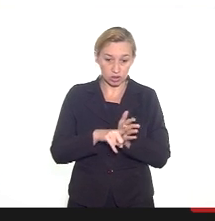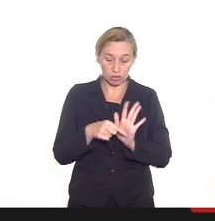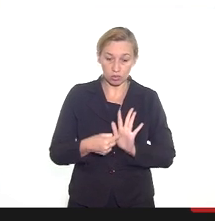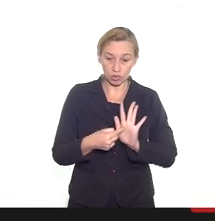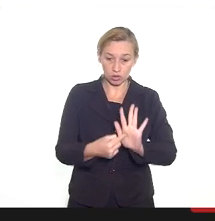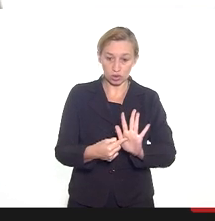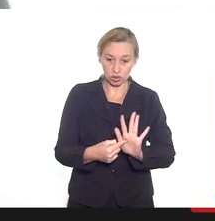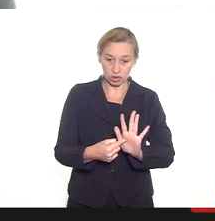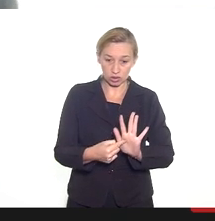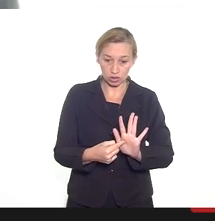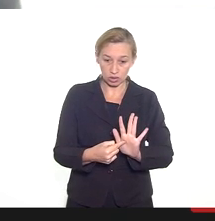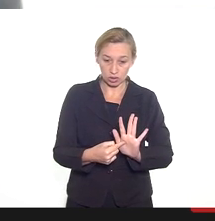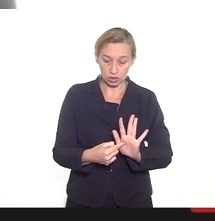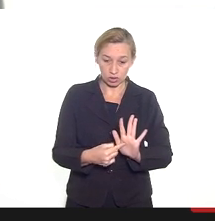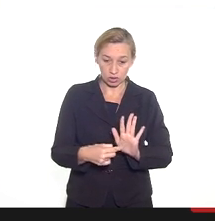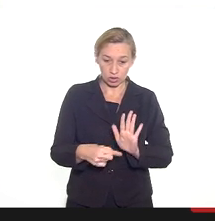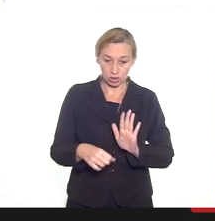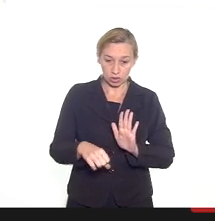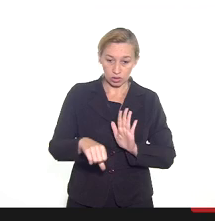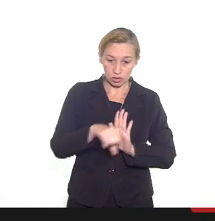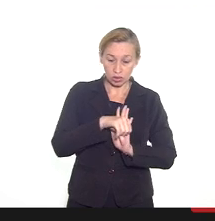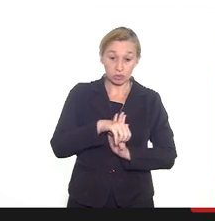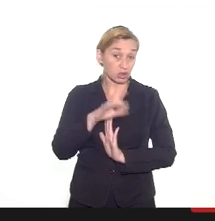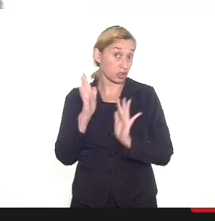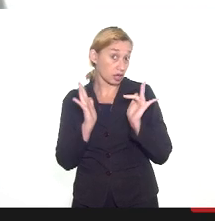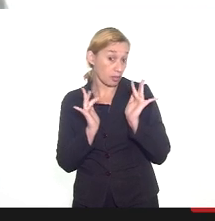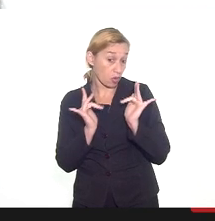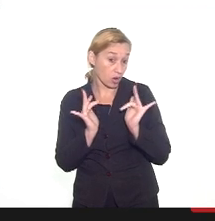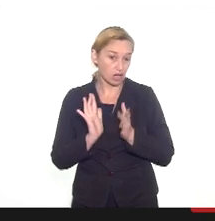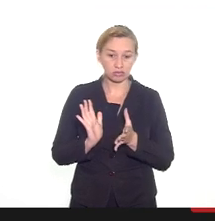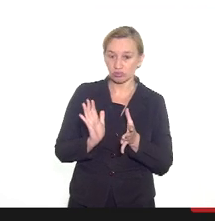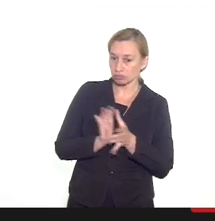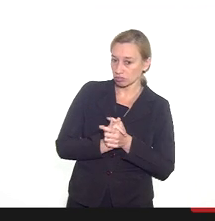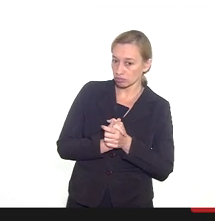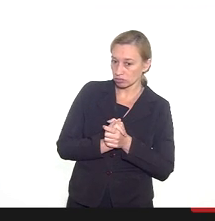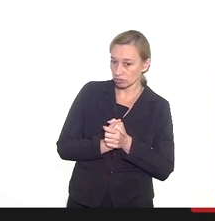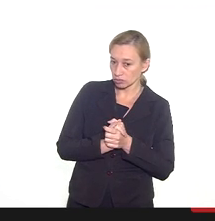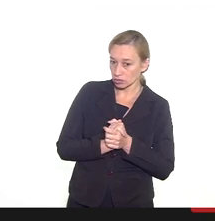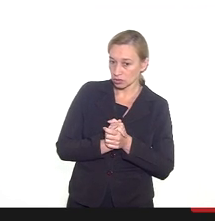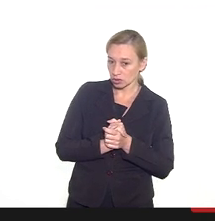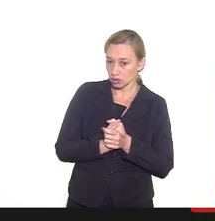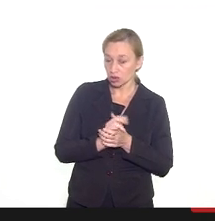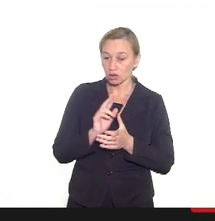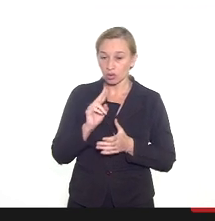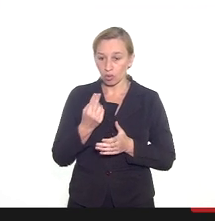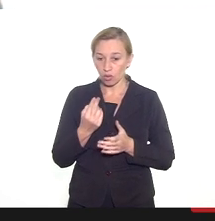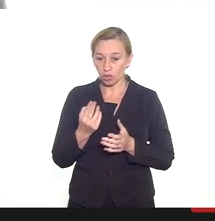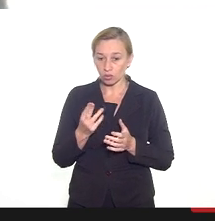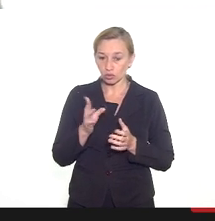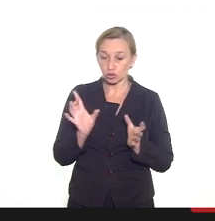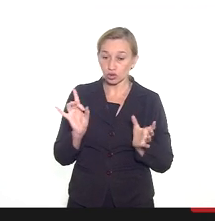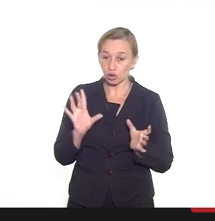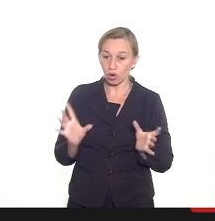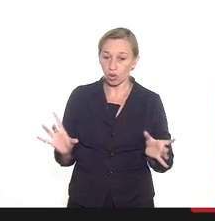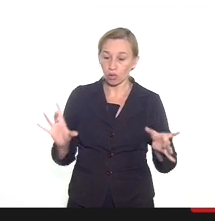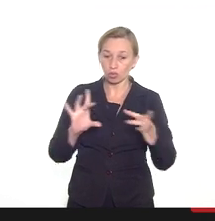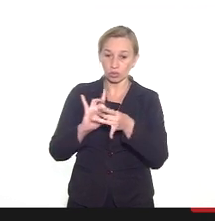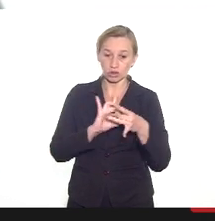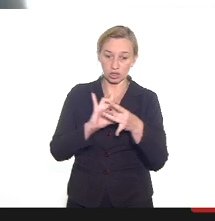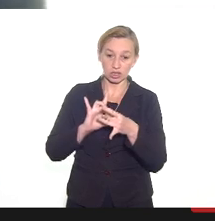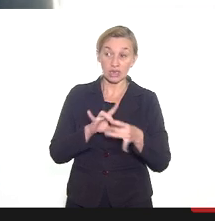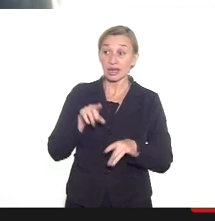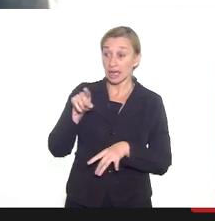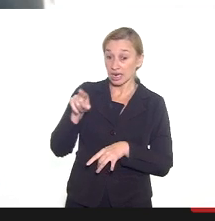para a prevalência de crimes cometidos por namorados, companheiros, casados ou em união estável, e também por aqueles com